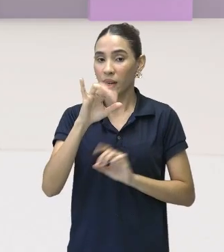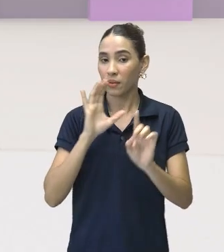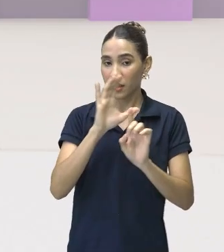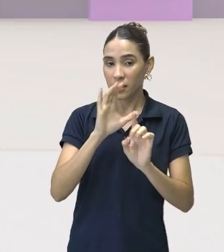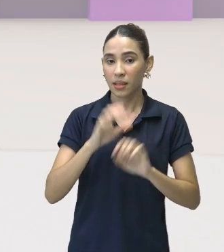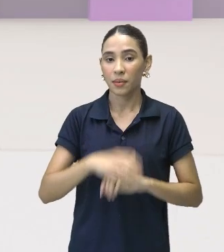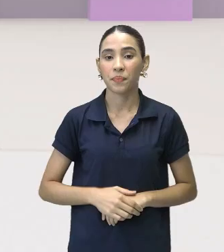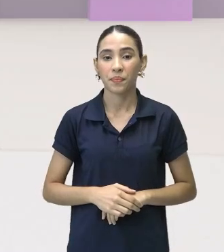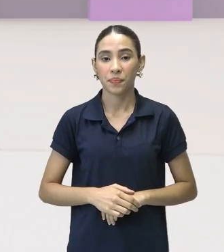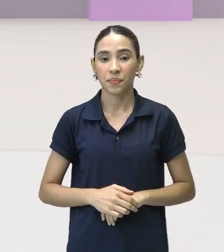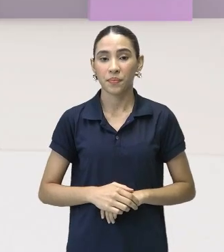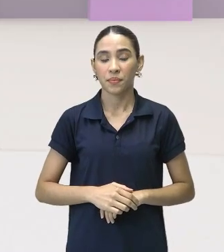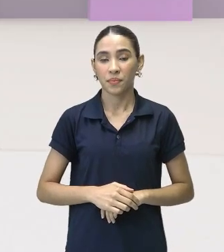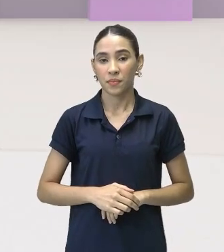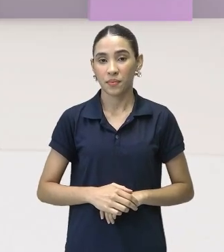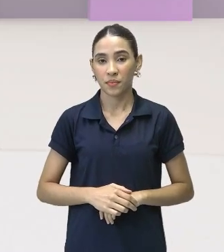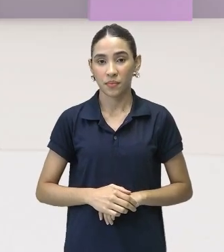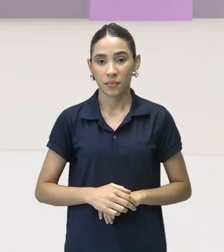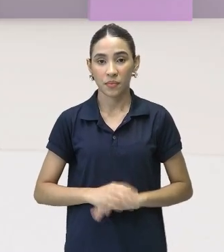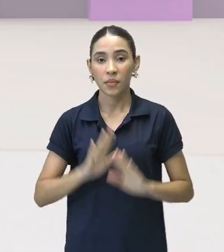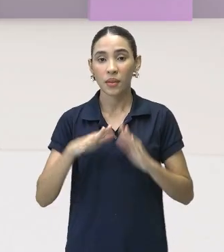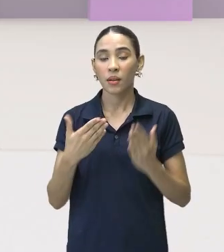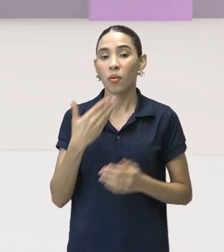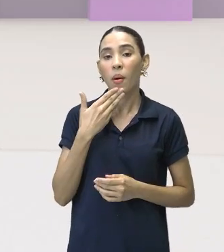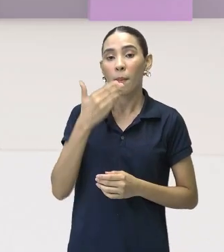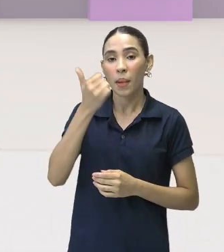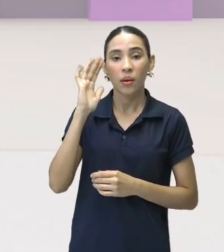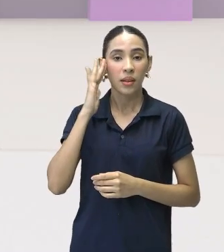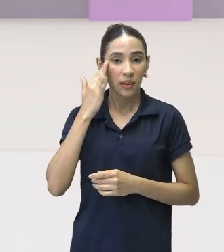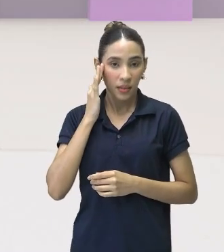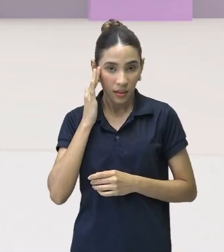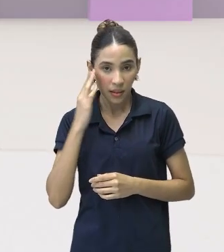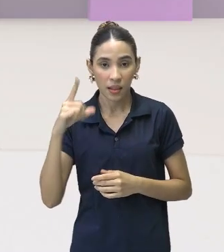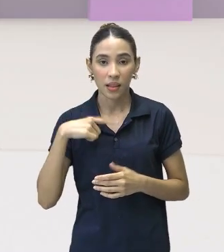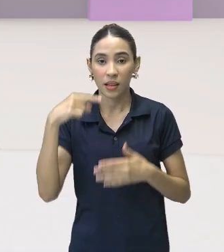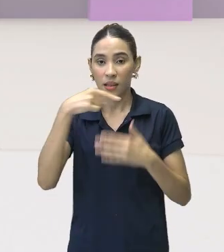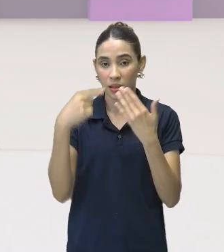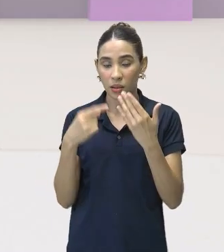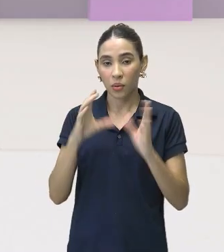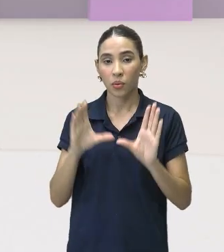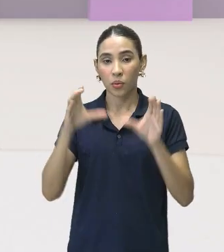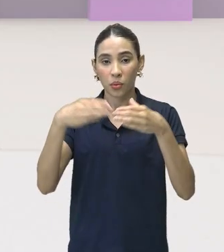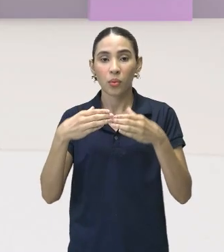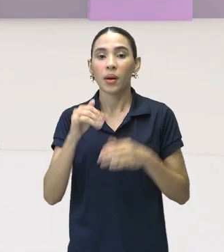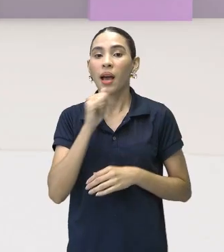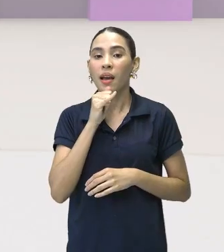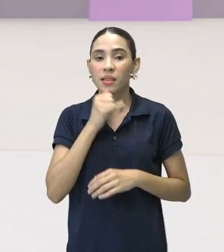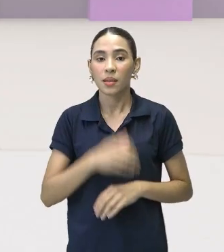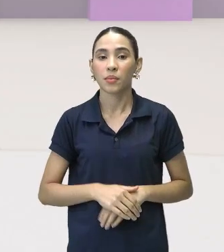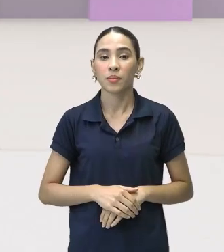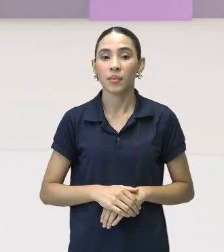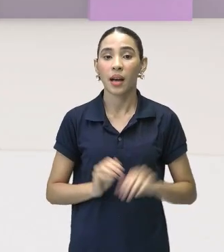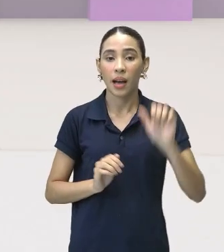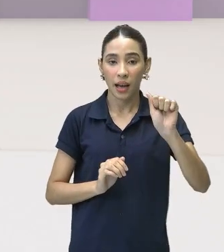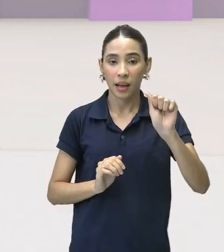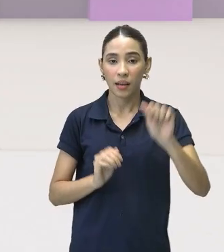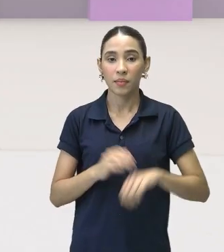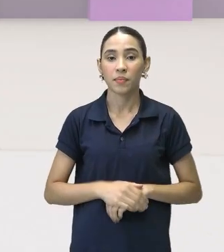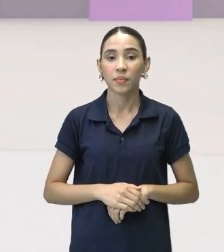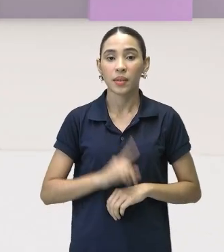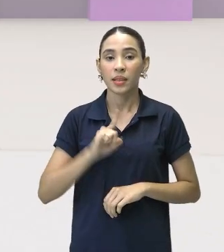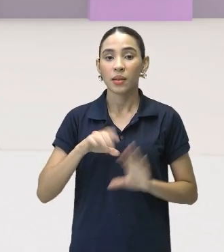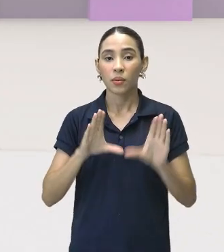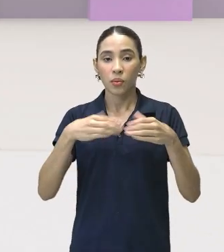interessar. Seguindo, para um melhor entendimento, considere os conjuntos. Então, olha aí o nosso conjunto A,